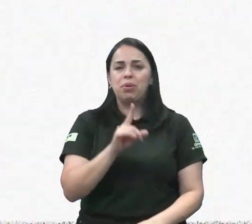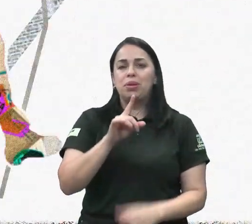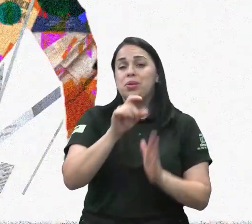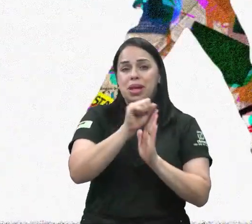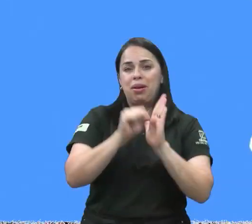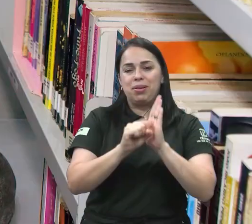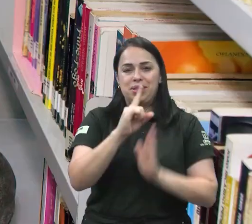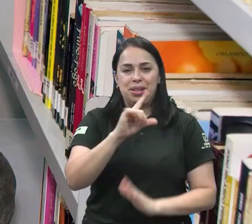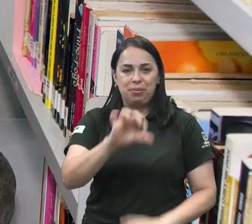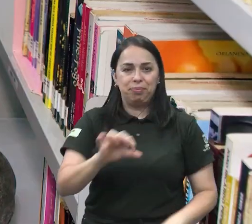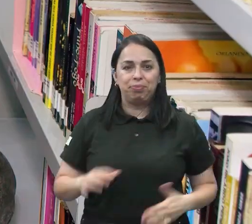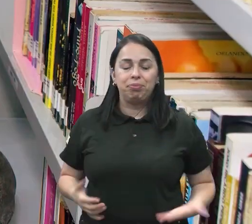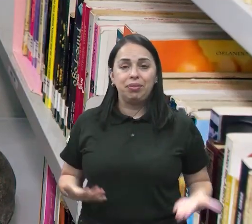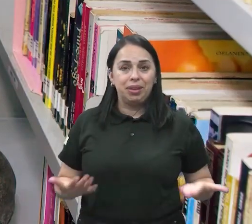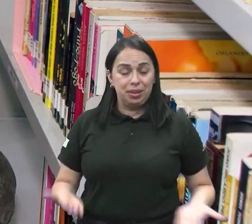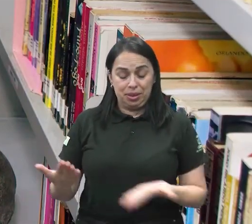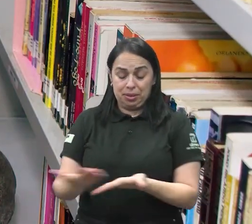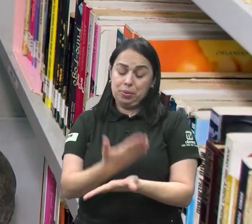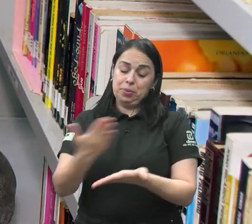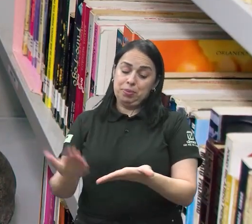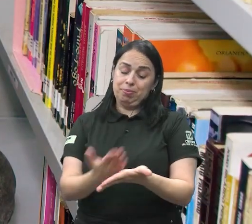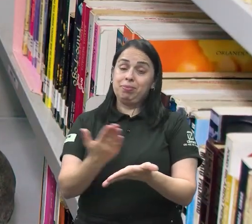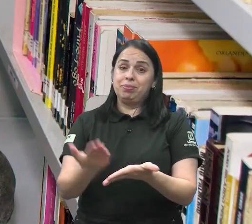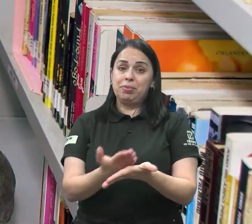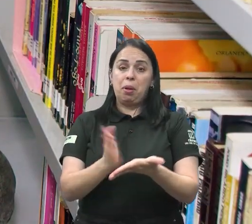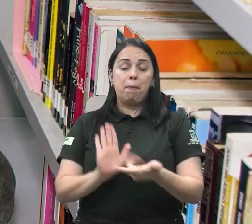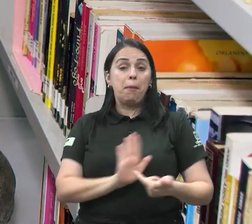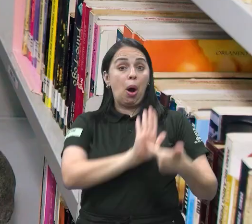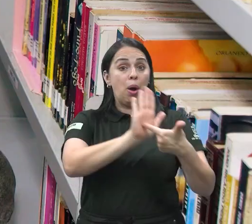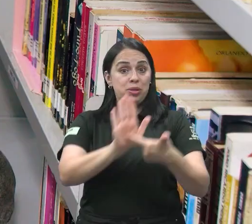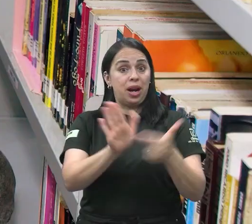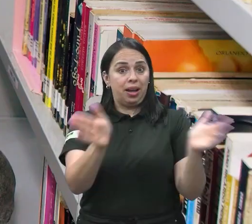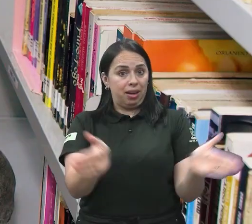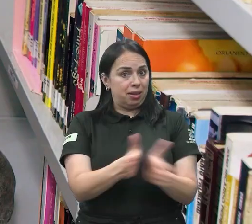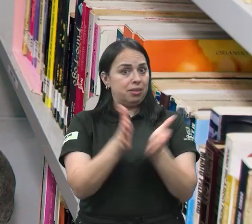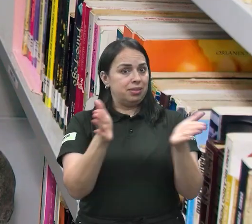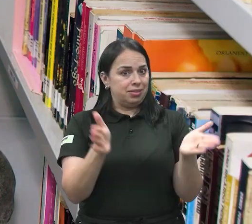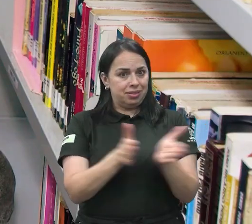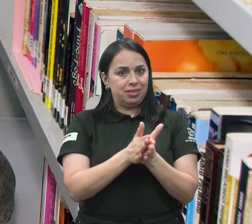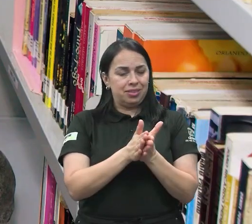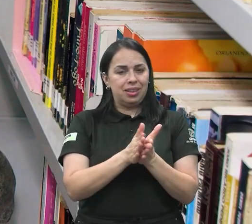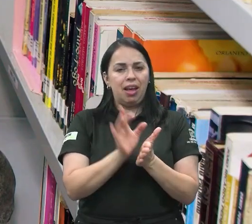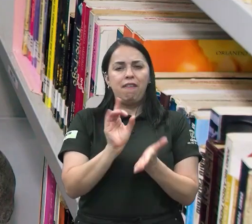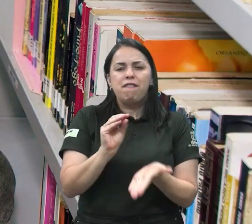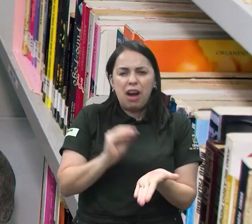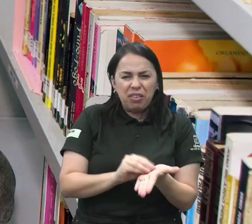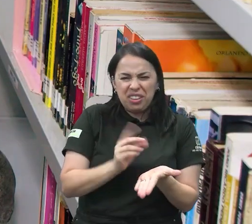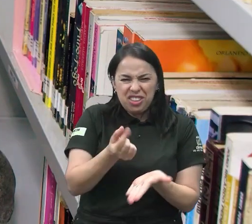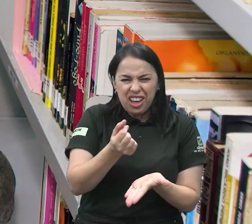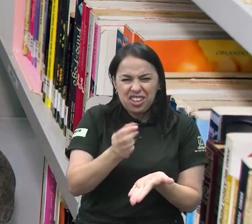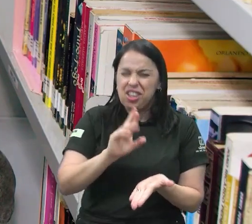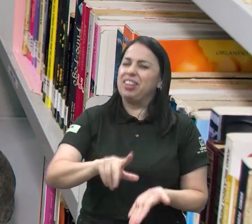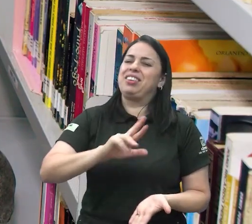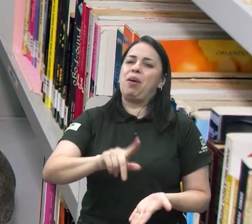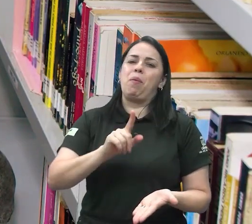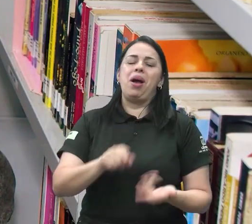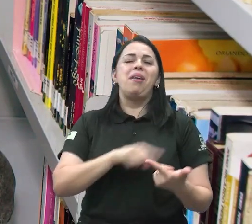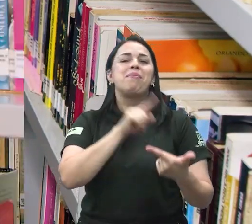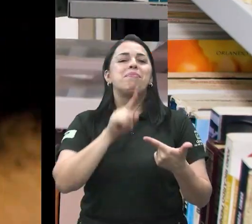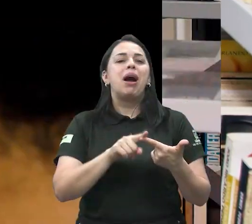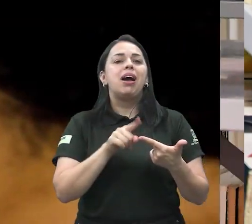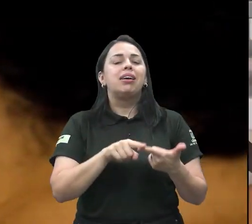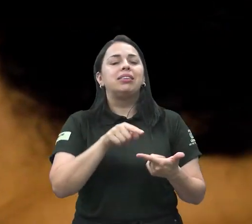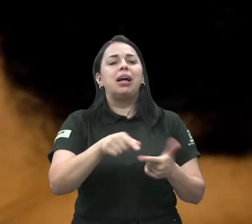XIX. E essa é a magia do livro Cortiço, mostrar que a pobreza não é só falta de dinheiro, mas um